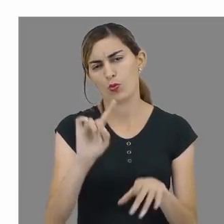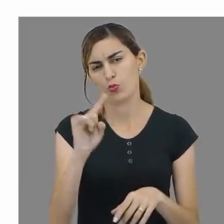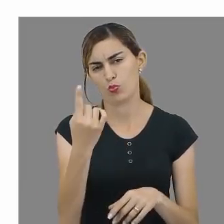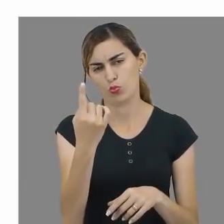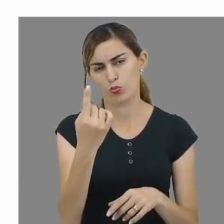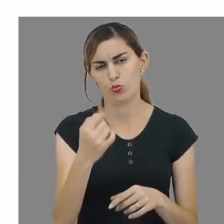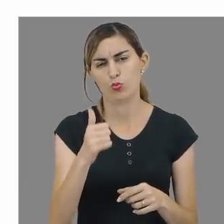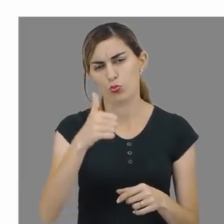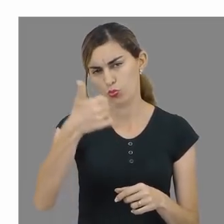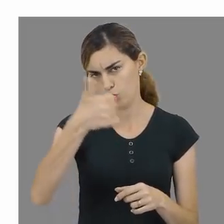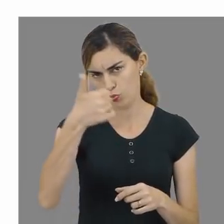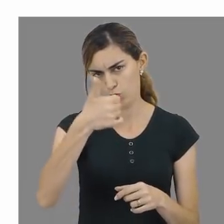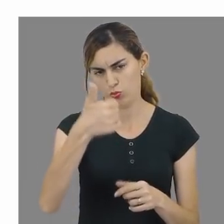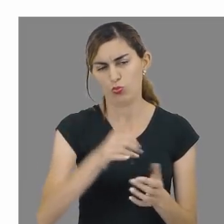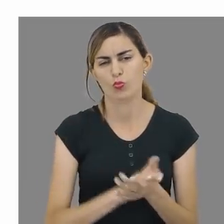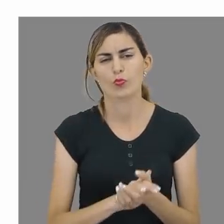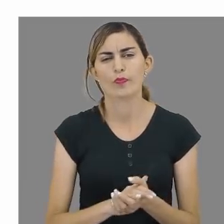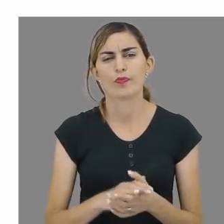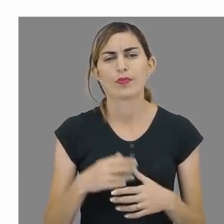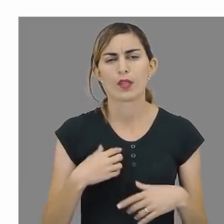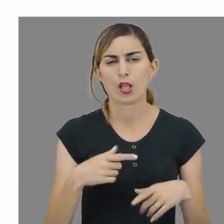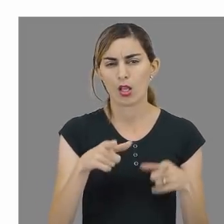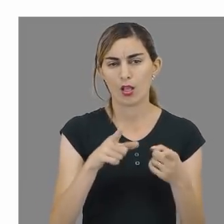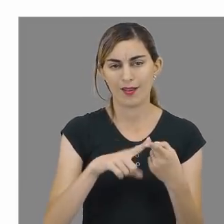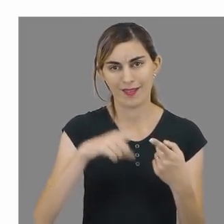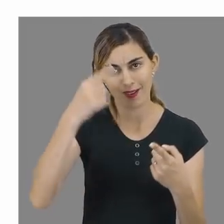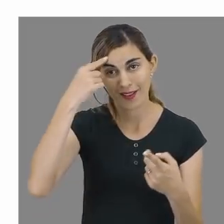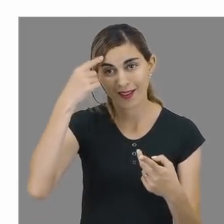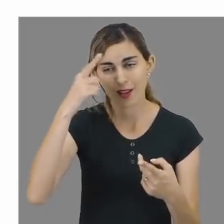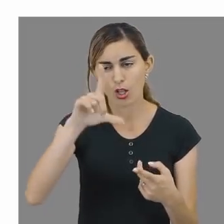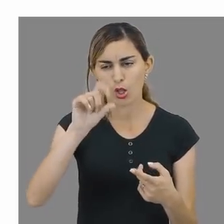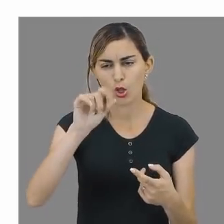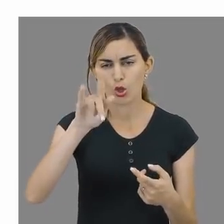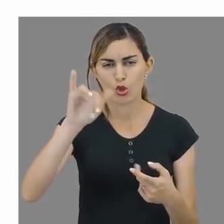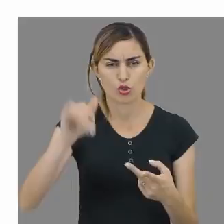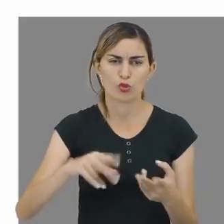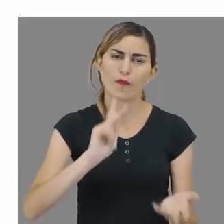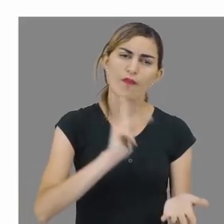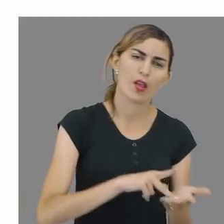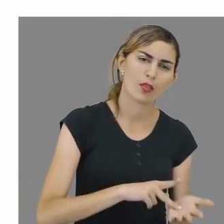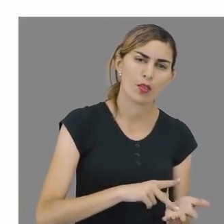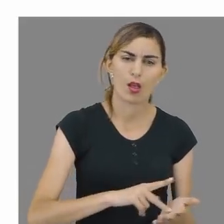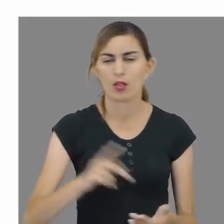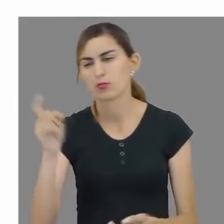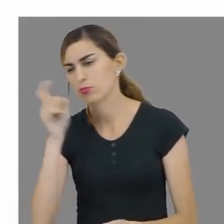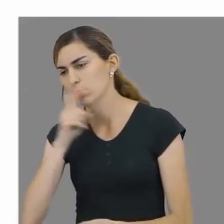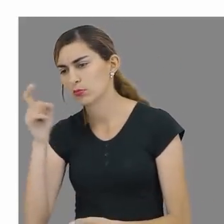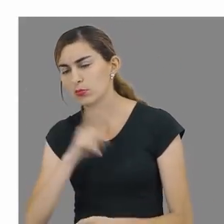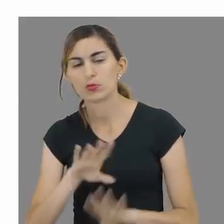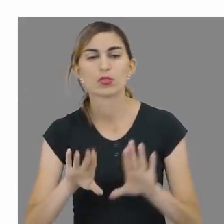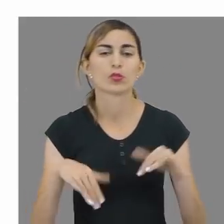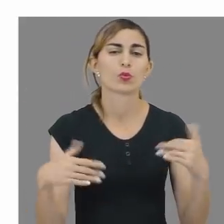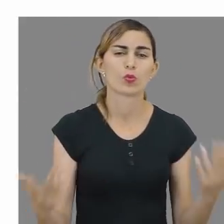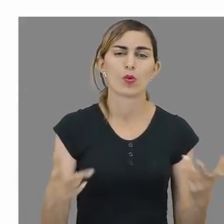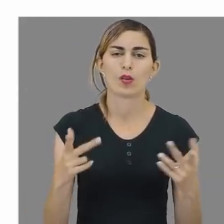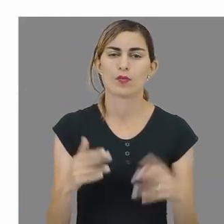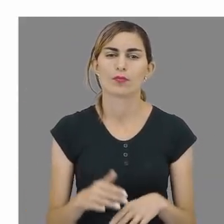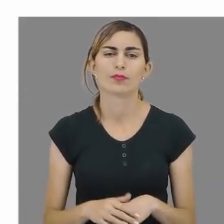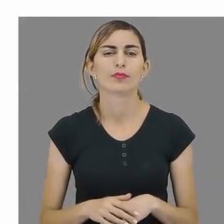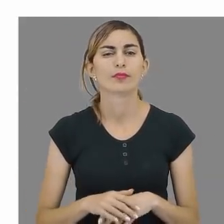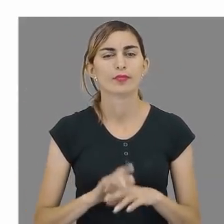tipo é o tipo lógico, ou seja, verdadeiro ou falso. É um tipo conhecido como booleano na matemática